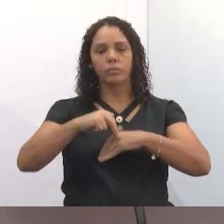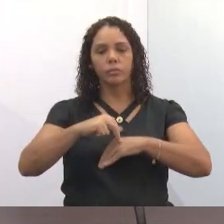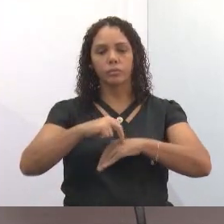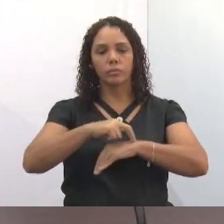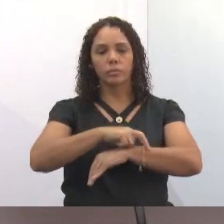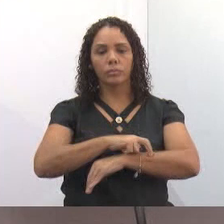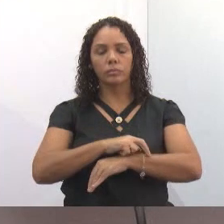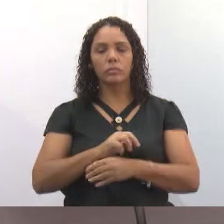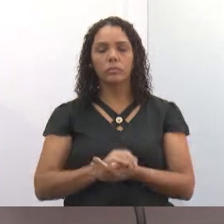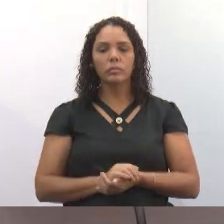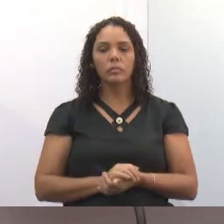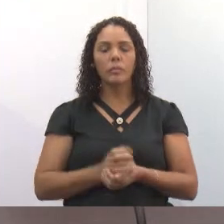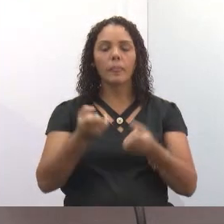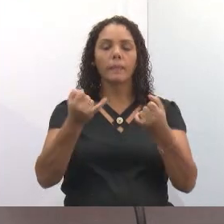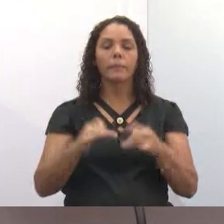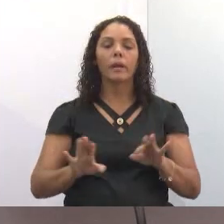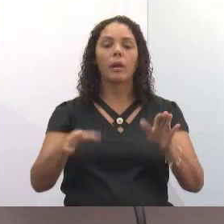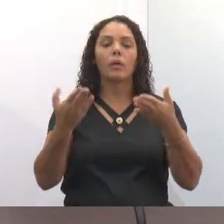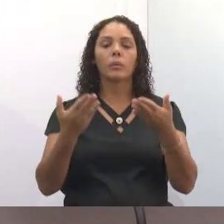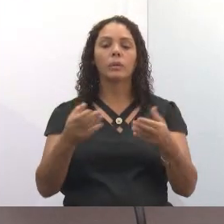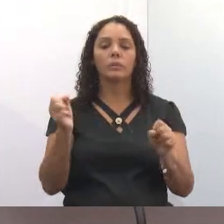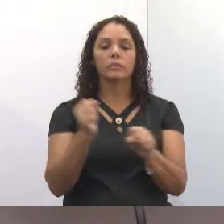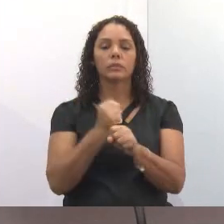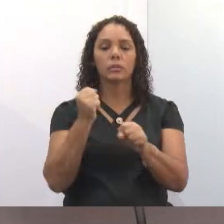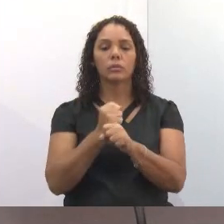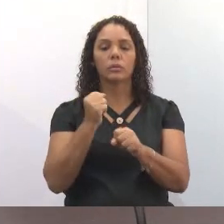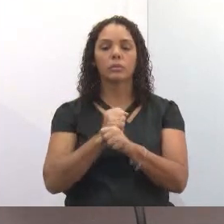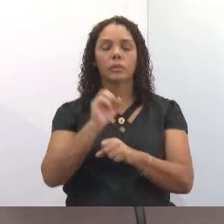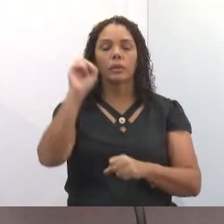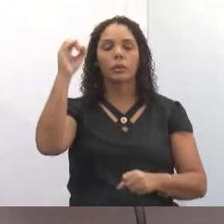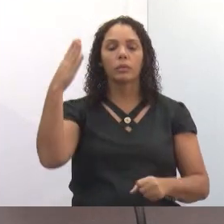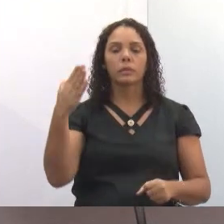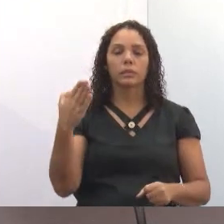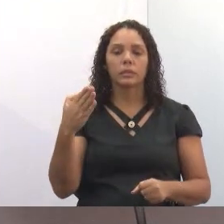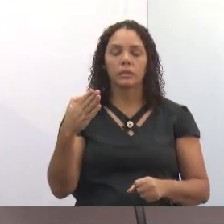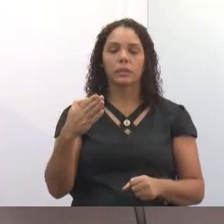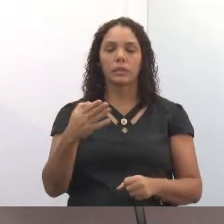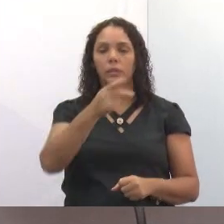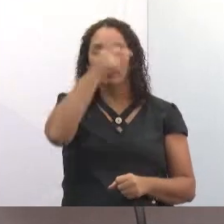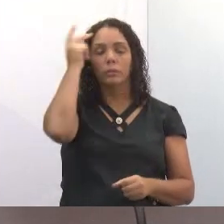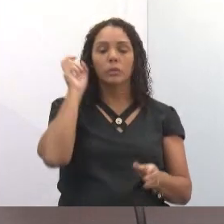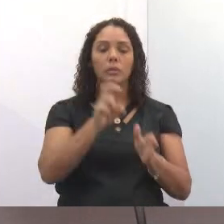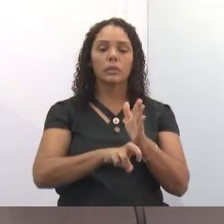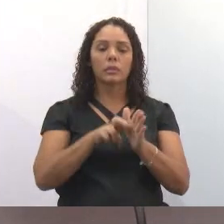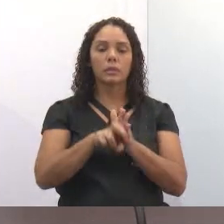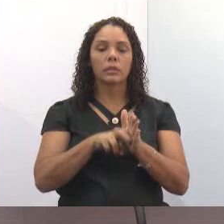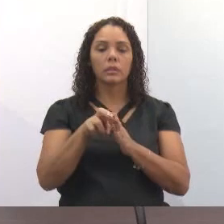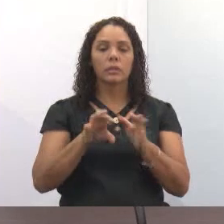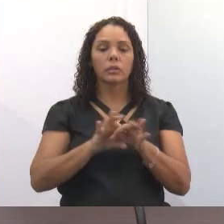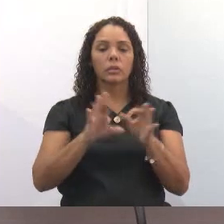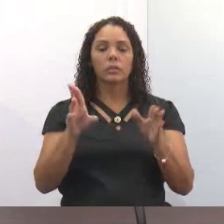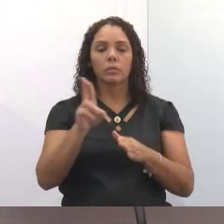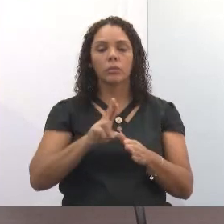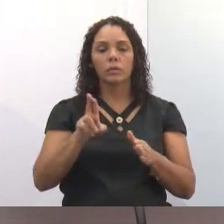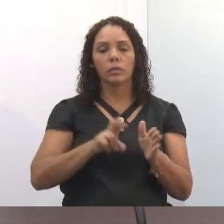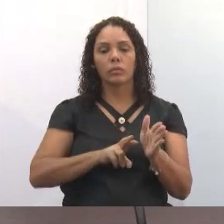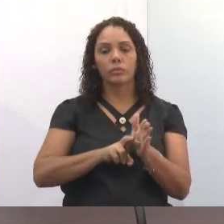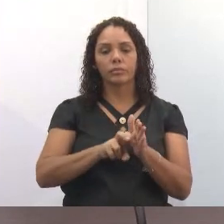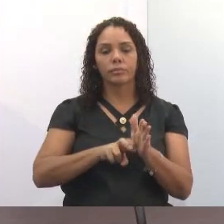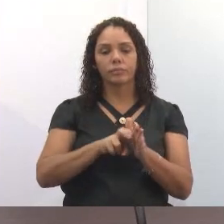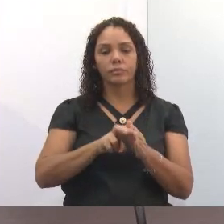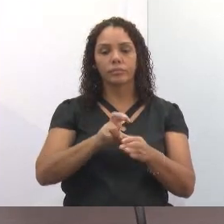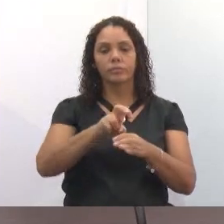serviço de rebaixamento de guias, viabilizando assim o acesso de cadeirantes às calçadas. Caso negativo, justificar a